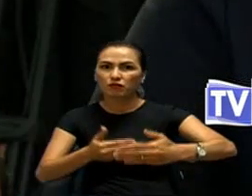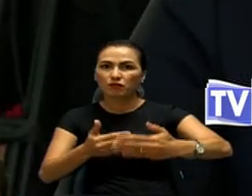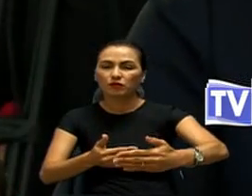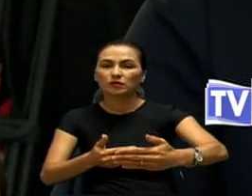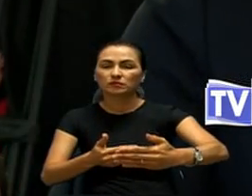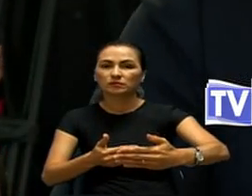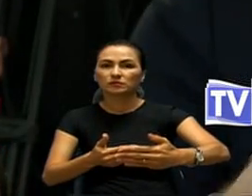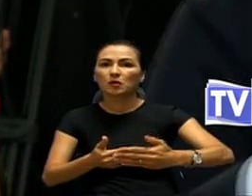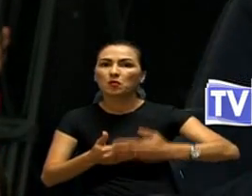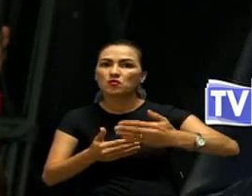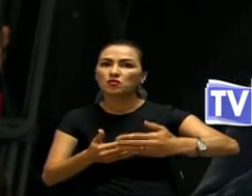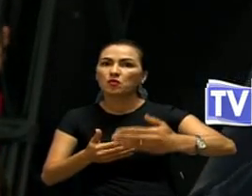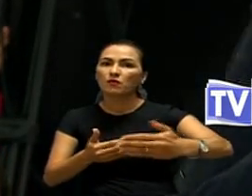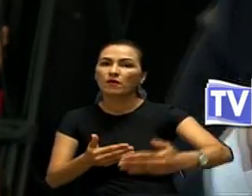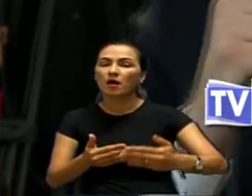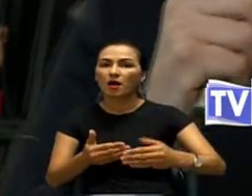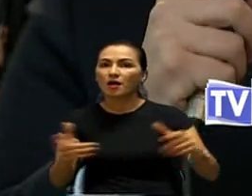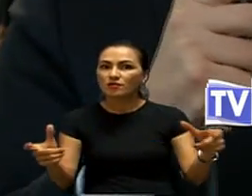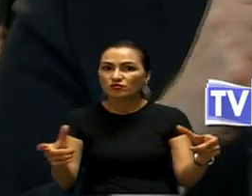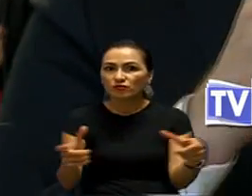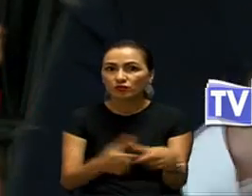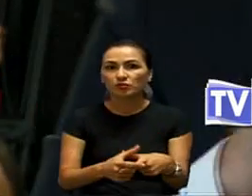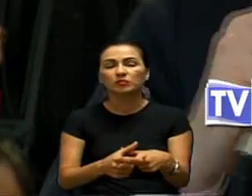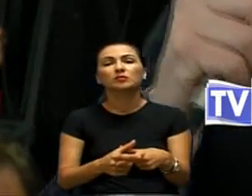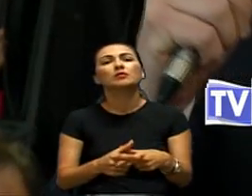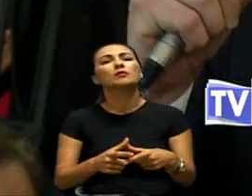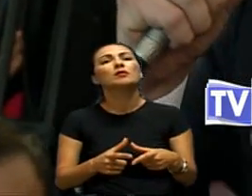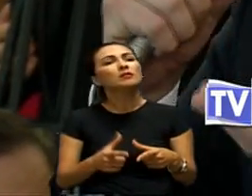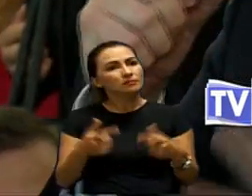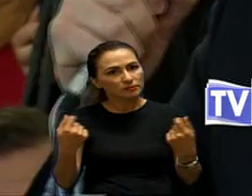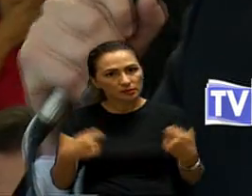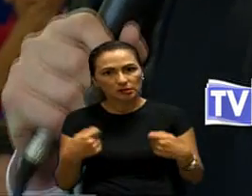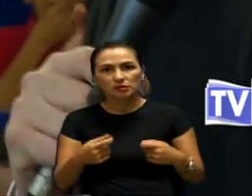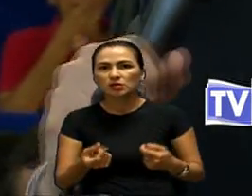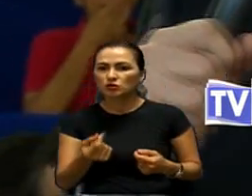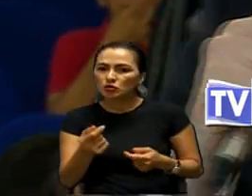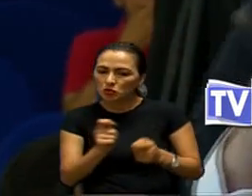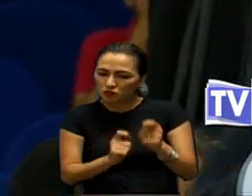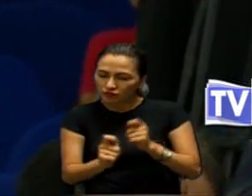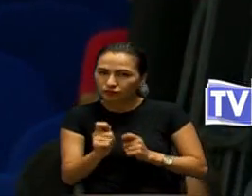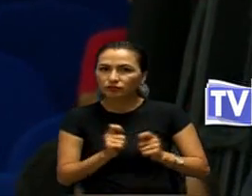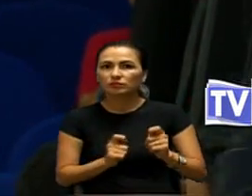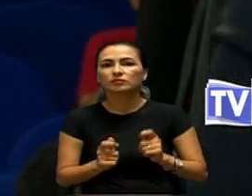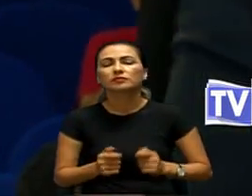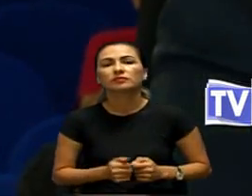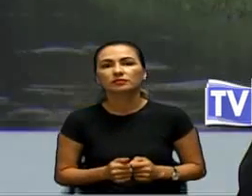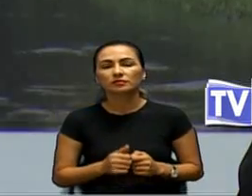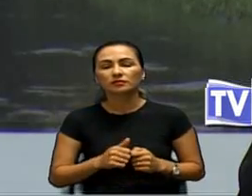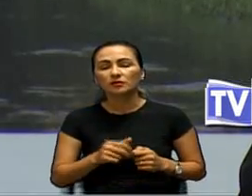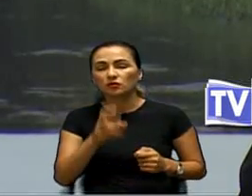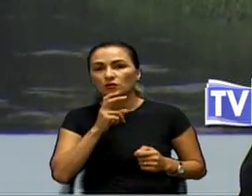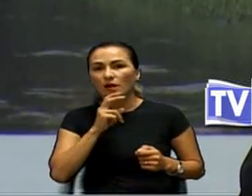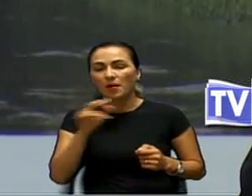mesma linha. Concordo. Agora, Sorocaba vem aqui. Aumento de taxa de lixo. Aí, Sorocaba vem aqui. Aumento de taxa